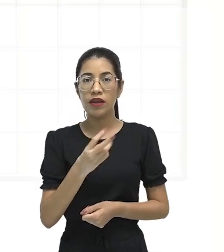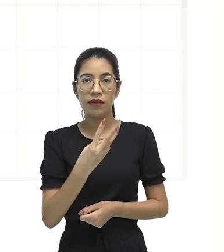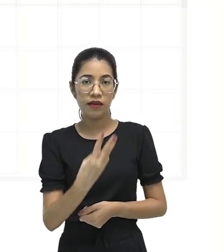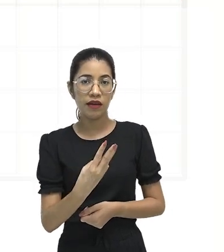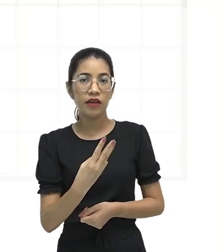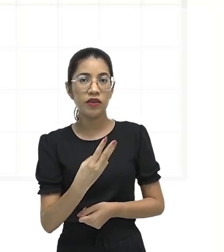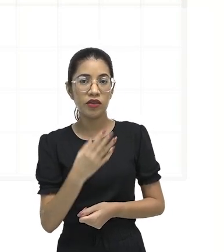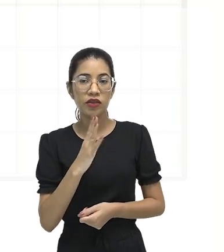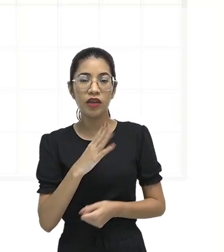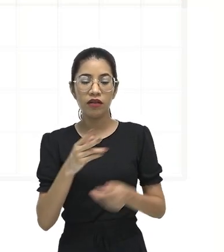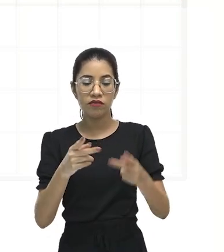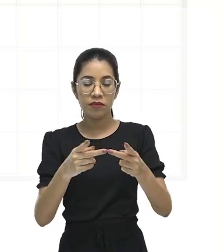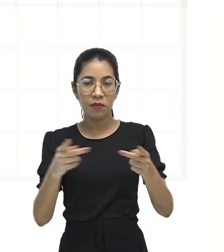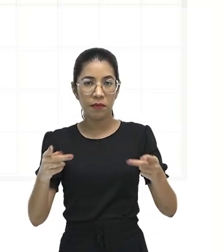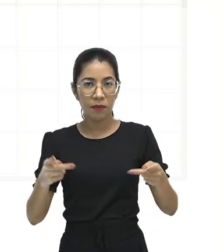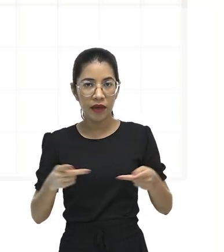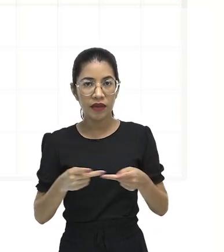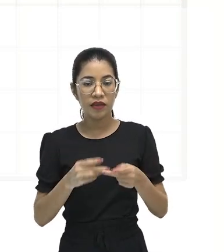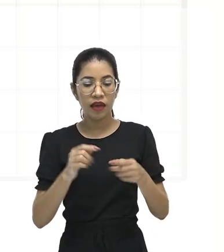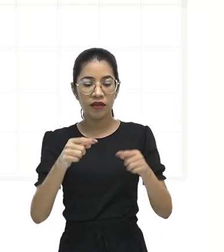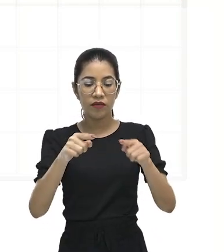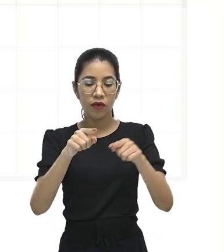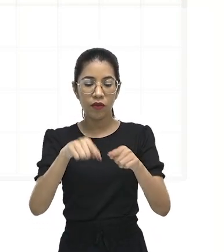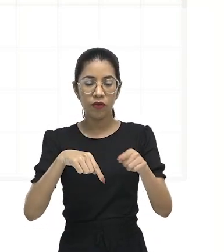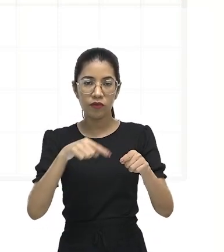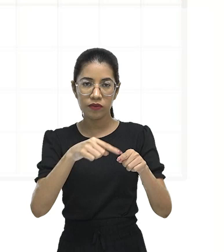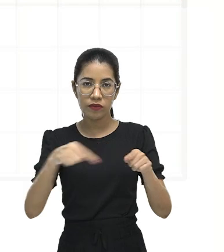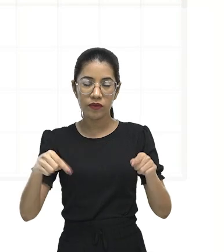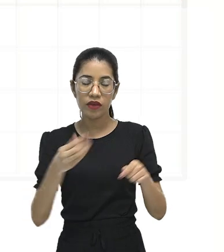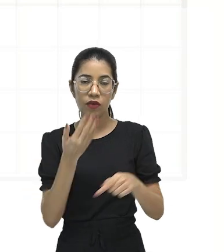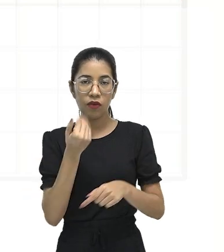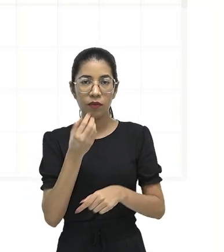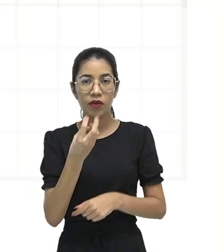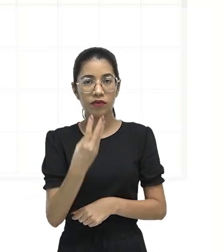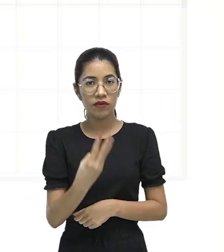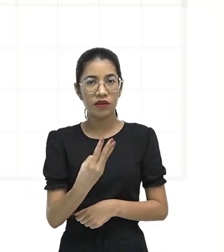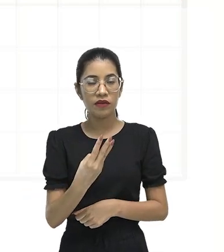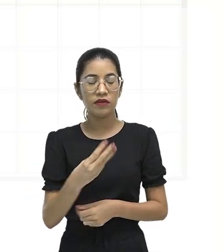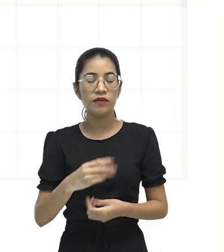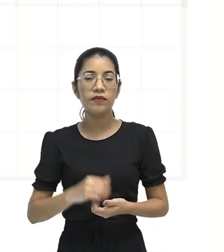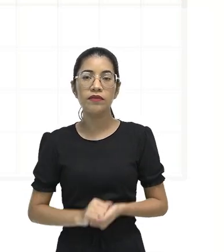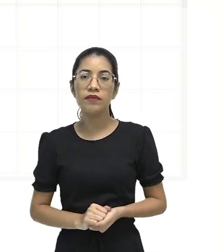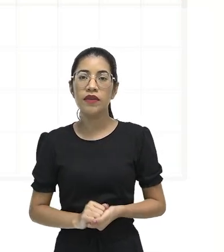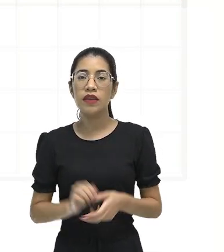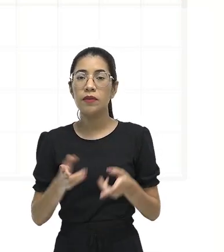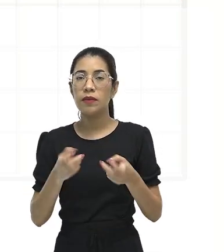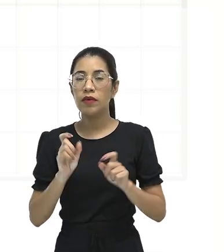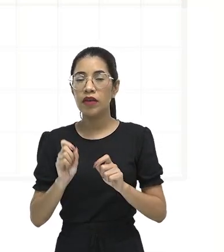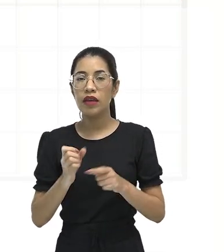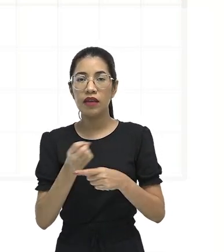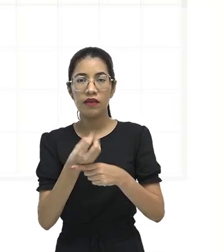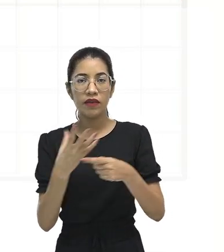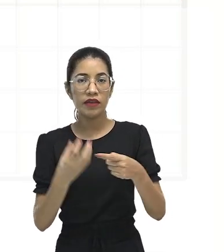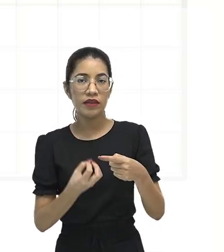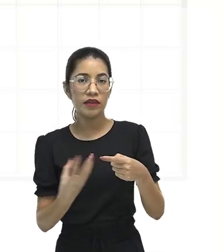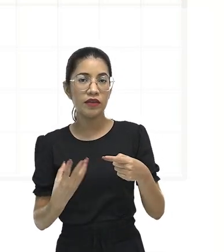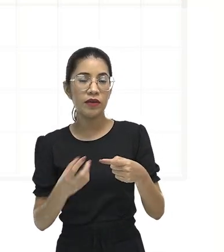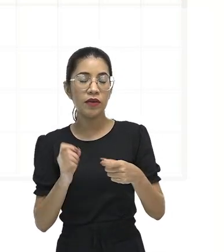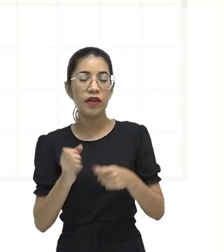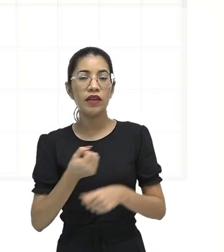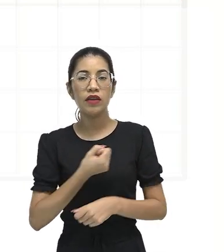3 fatias desse total aí de 4 partes. Então veja, uma fração é composta por